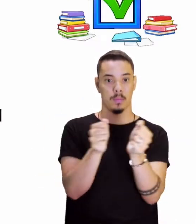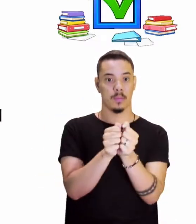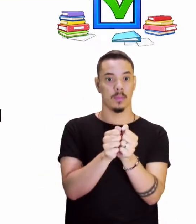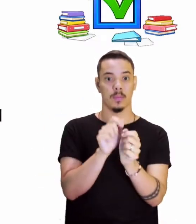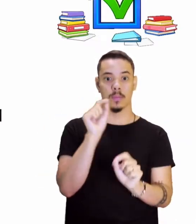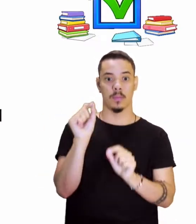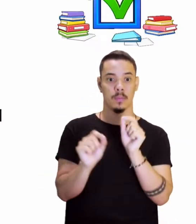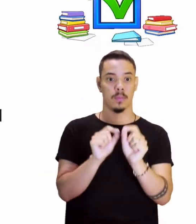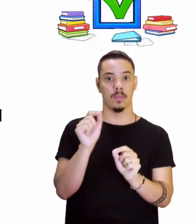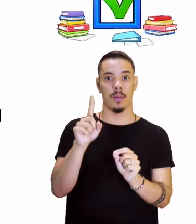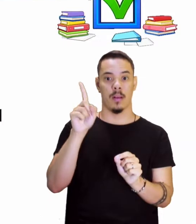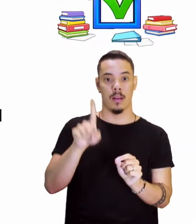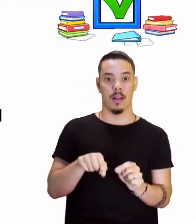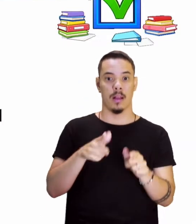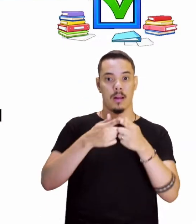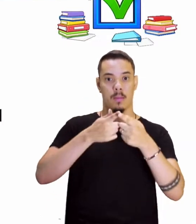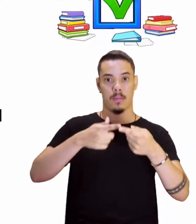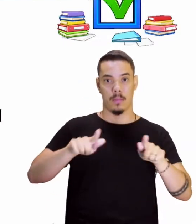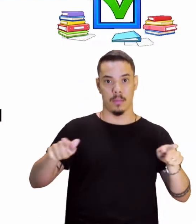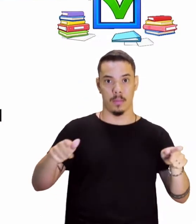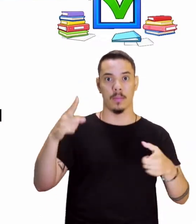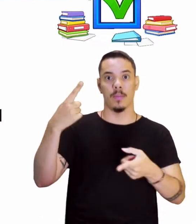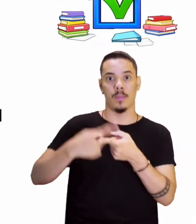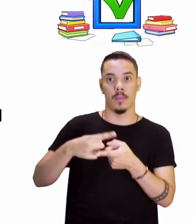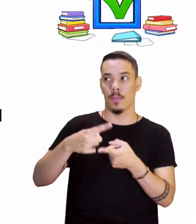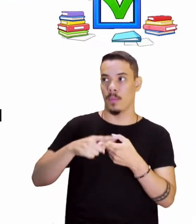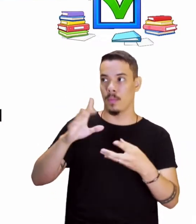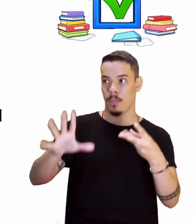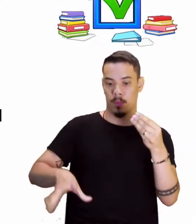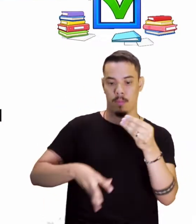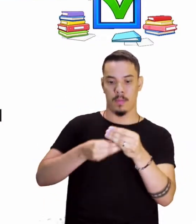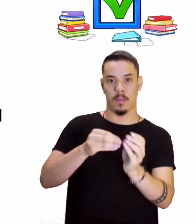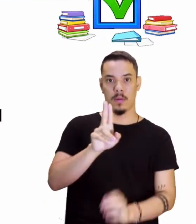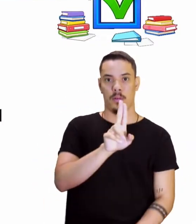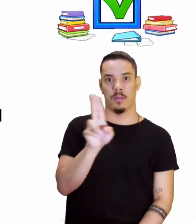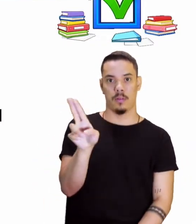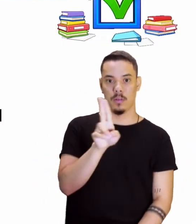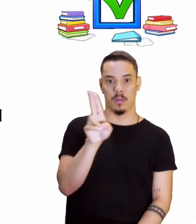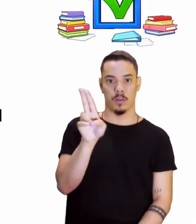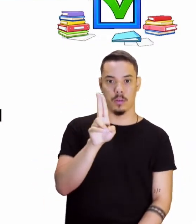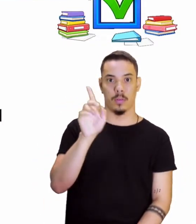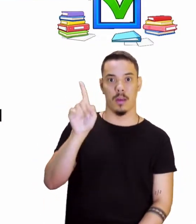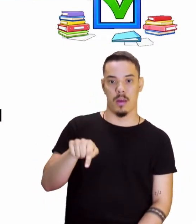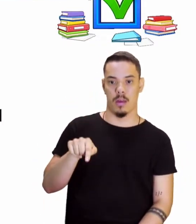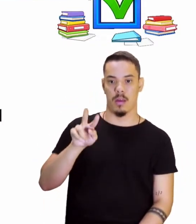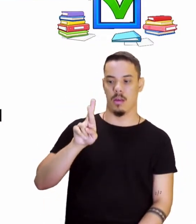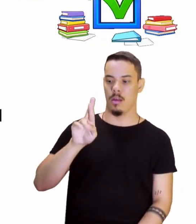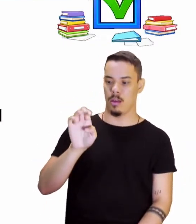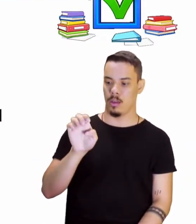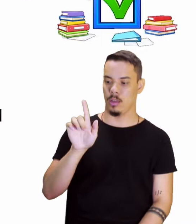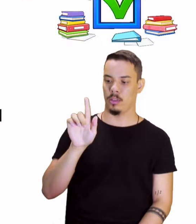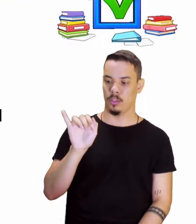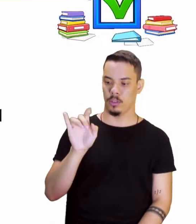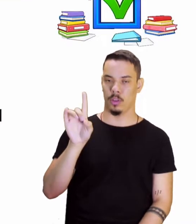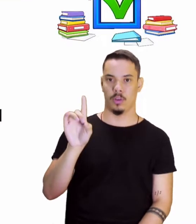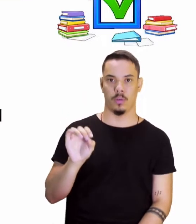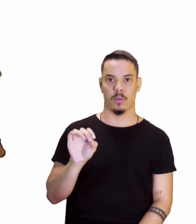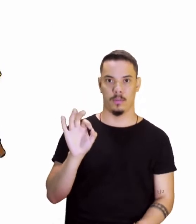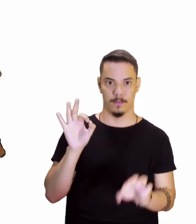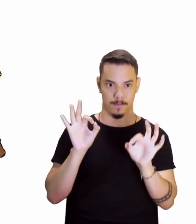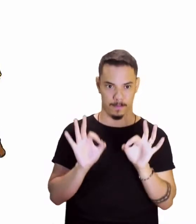quem? De gramática, que é o complemento nominal, que ele é o termo regido. Certinho?